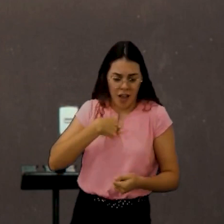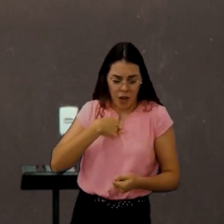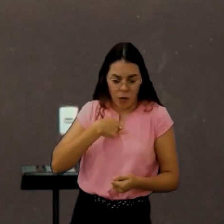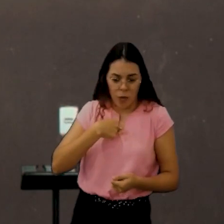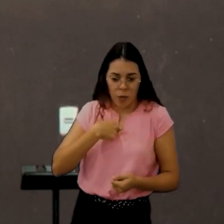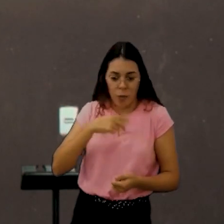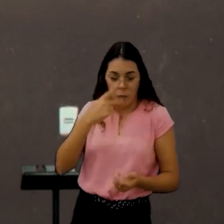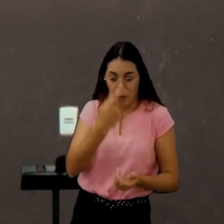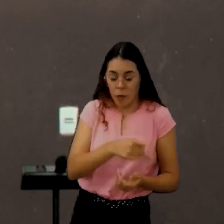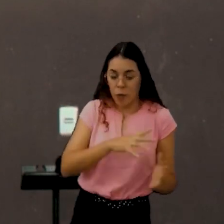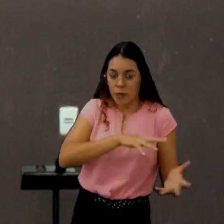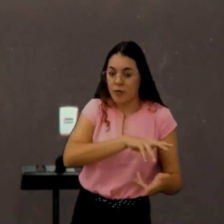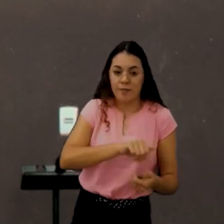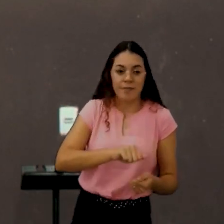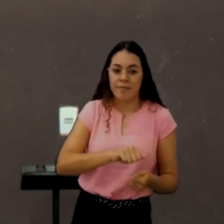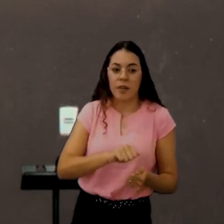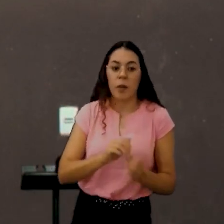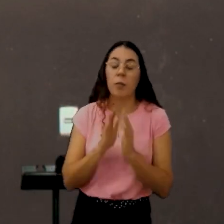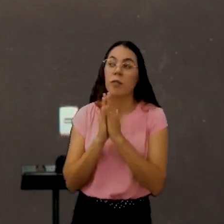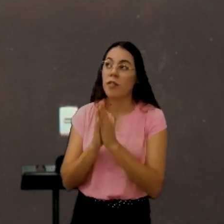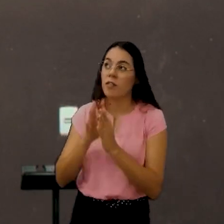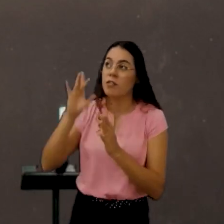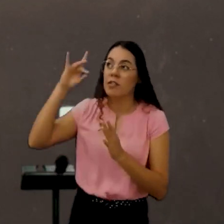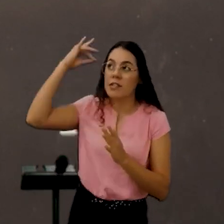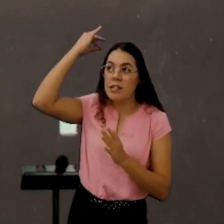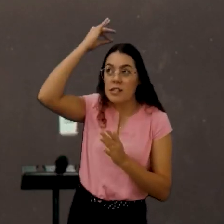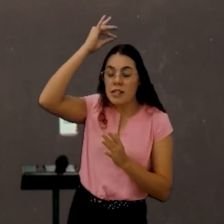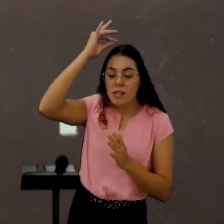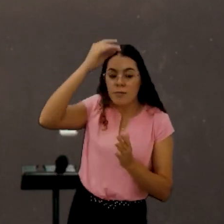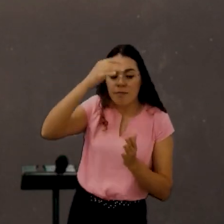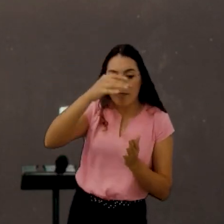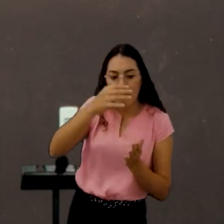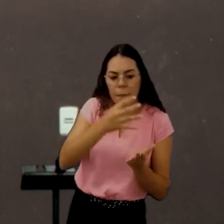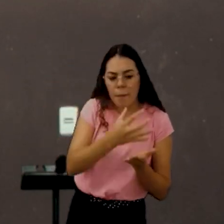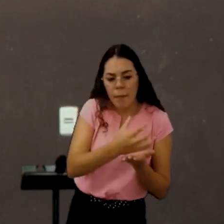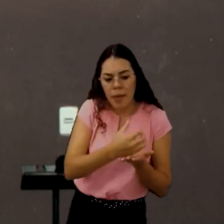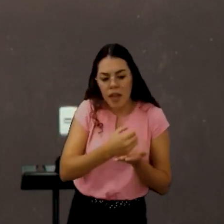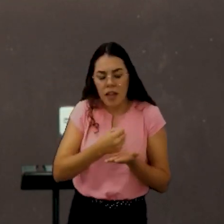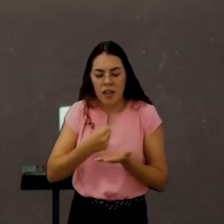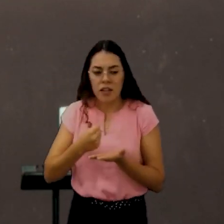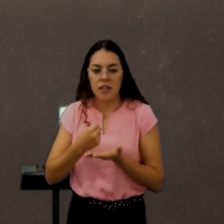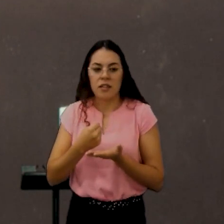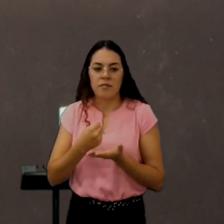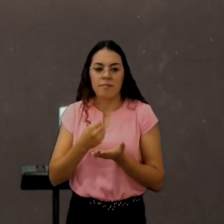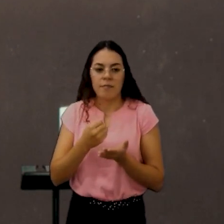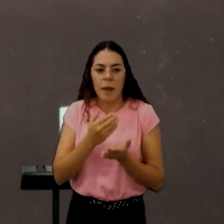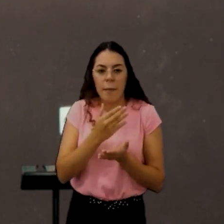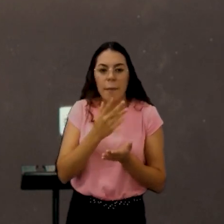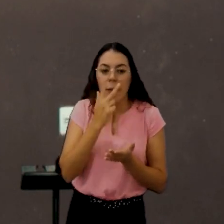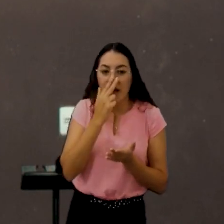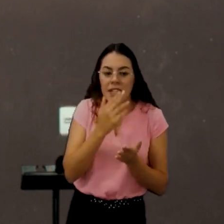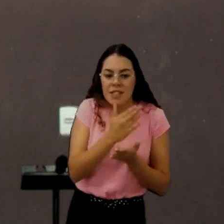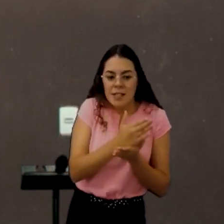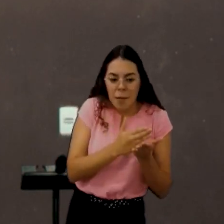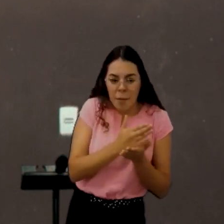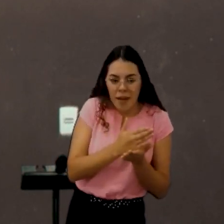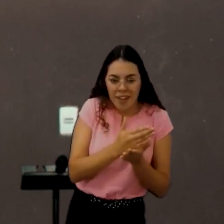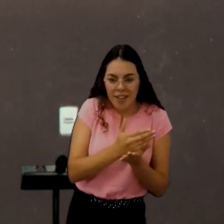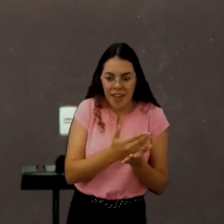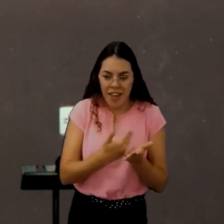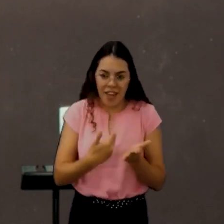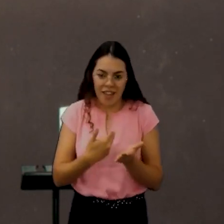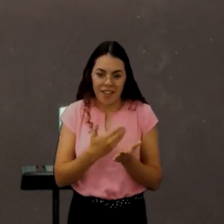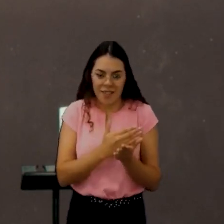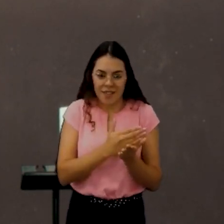sou. Santifica-os, ou seja, separa-os, prepara-os na tua verdade. A tua palavra é